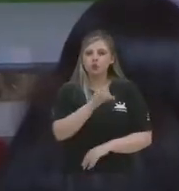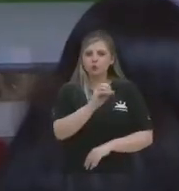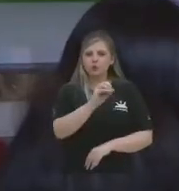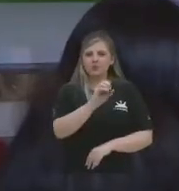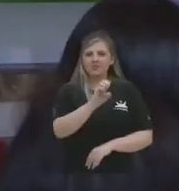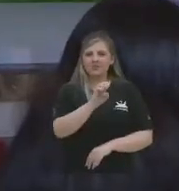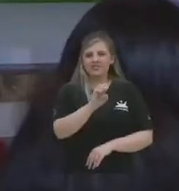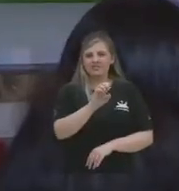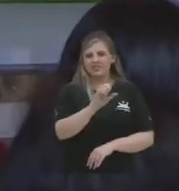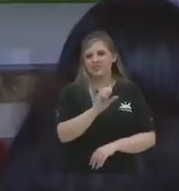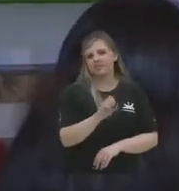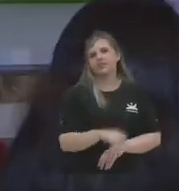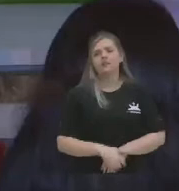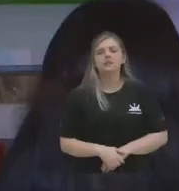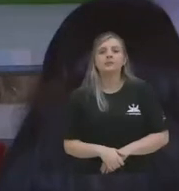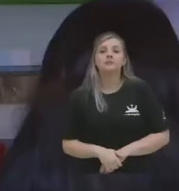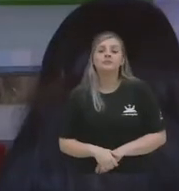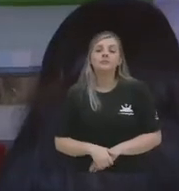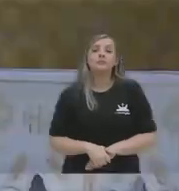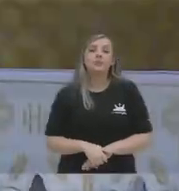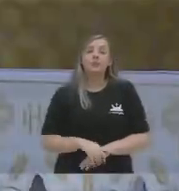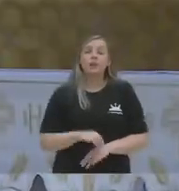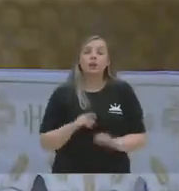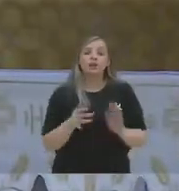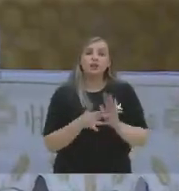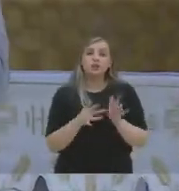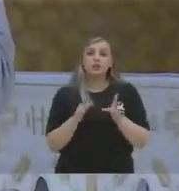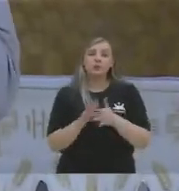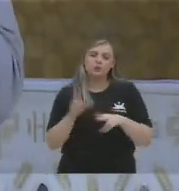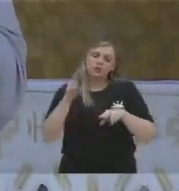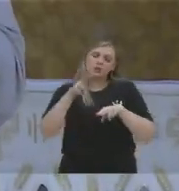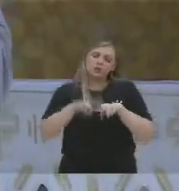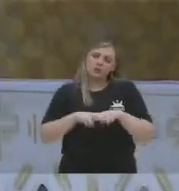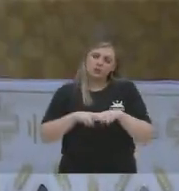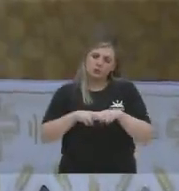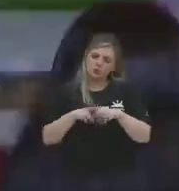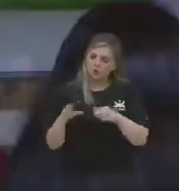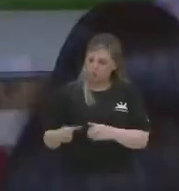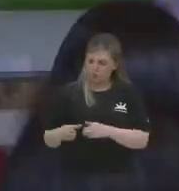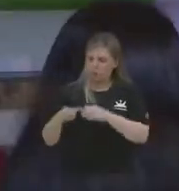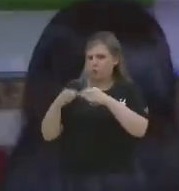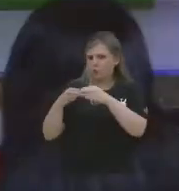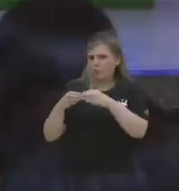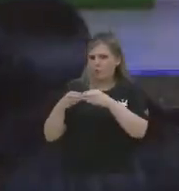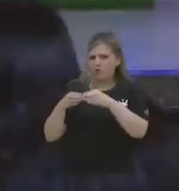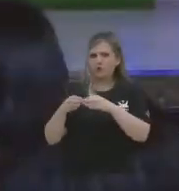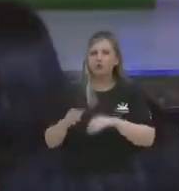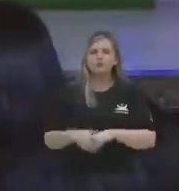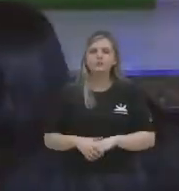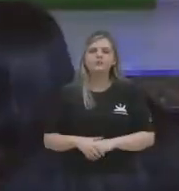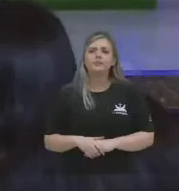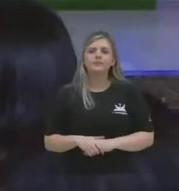E Jesus, fatigado da viagem, sentou-se à beira do poço. Ali, ele sentou aí.